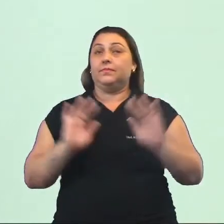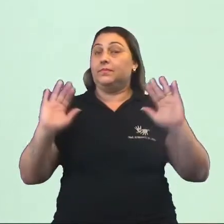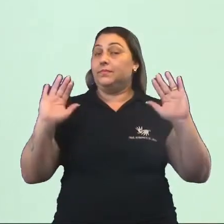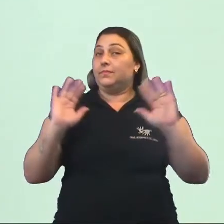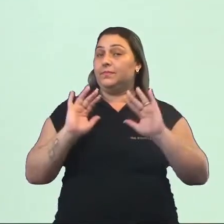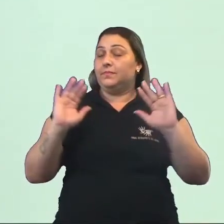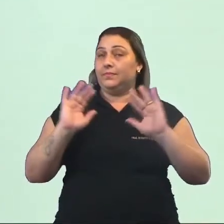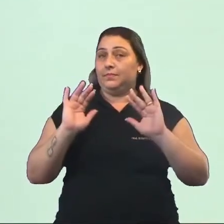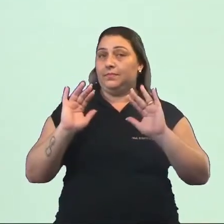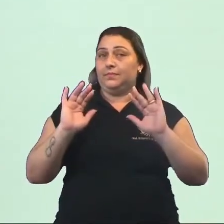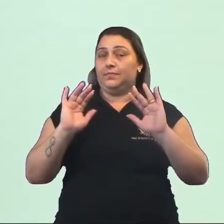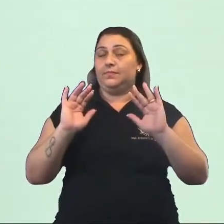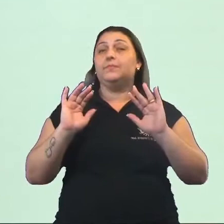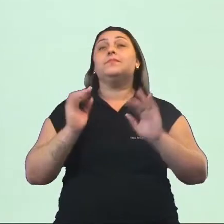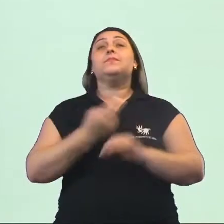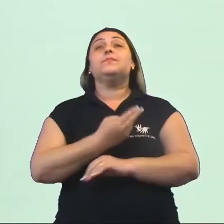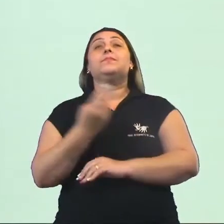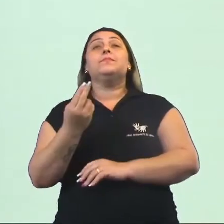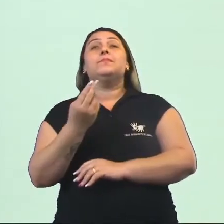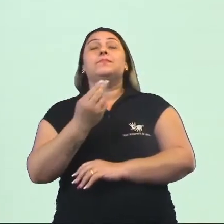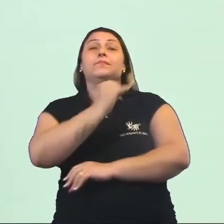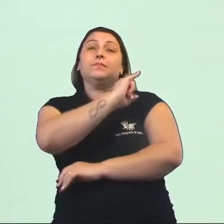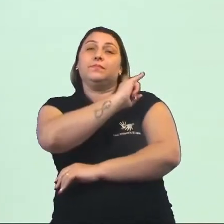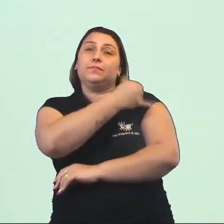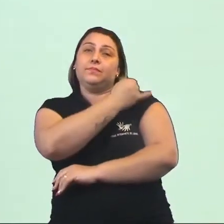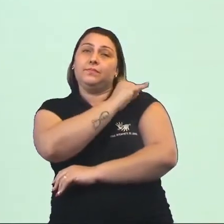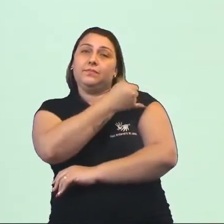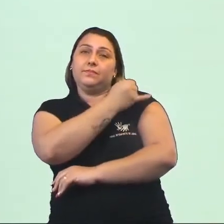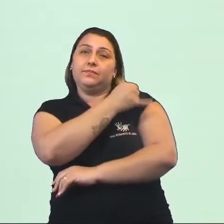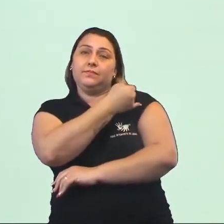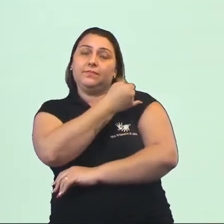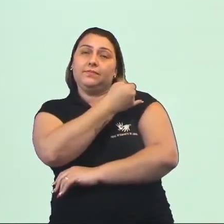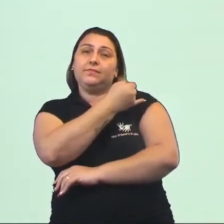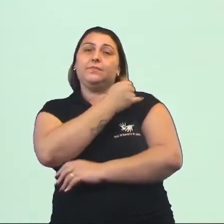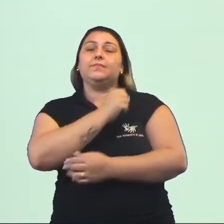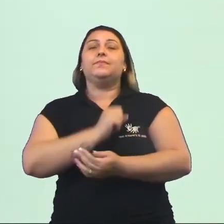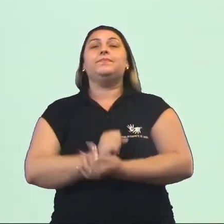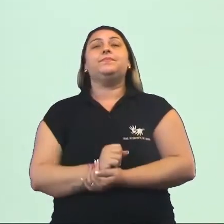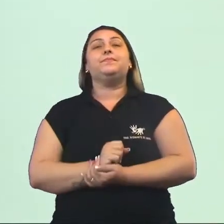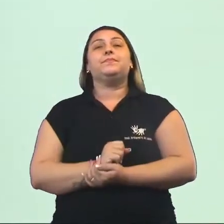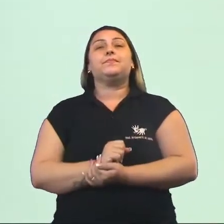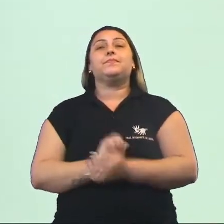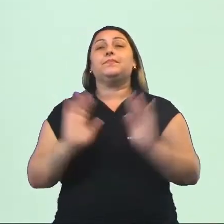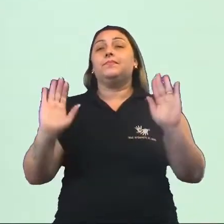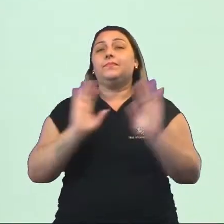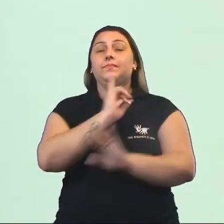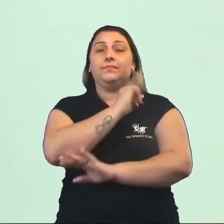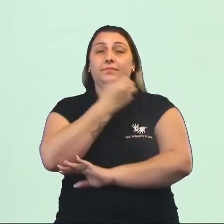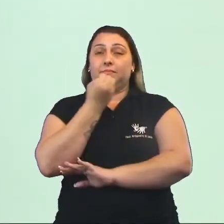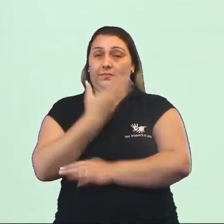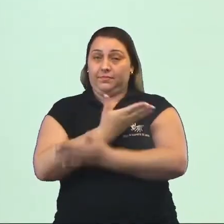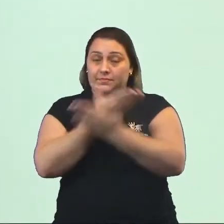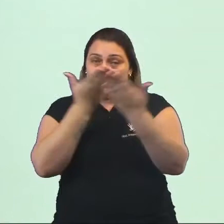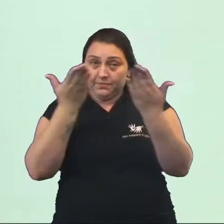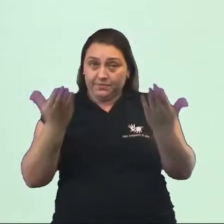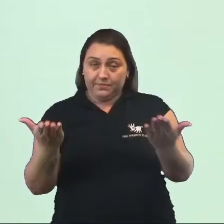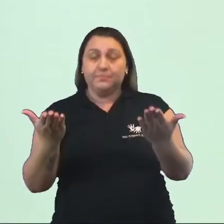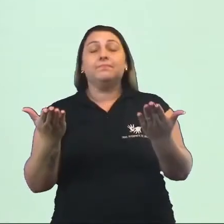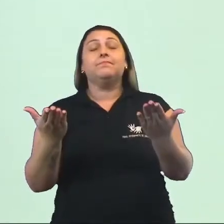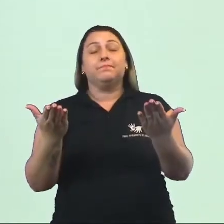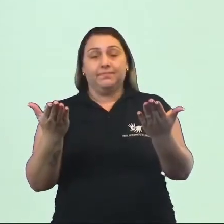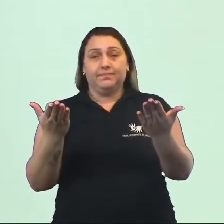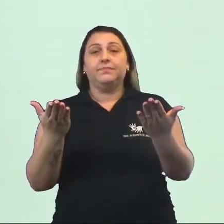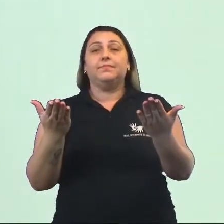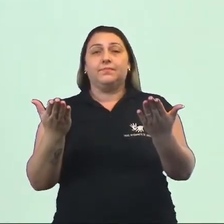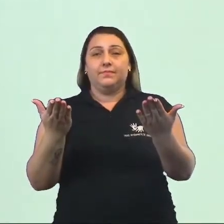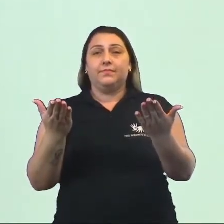Hello guys, how are you? My name is Jaqueline and welcome to our English classes. Olá pessoal, como é que vocês estão? Espero que estejam